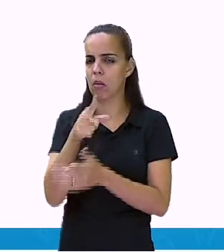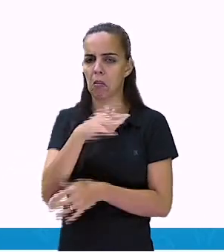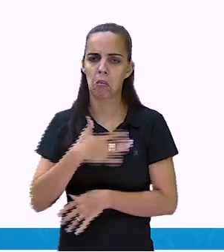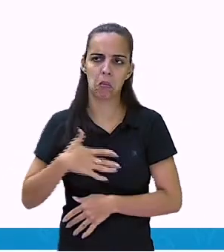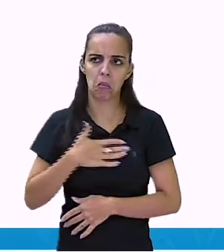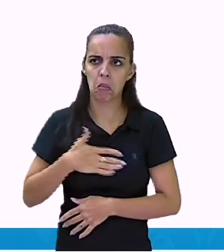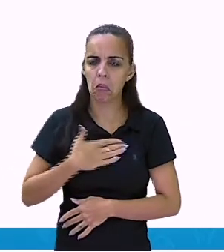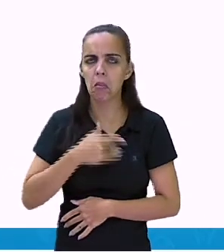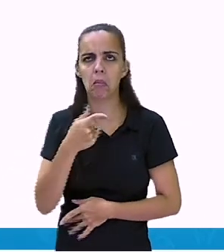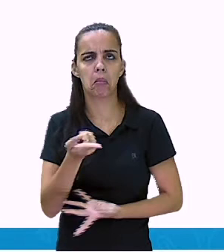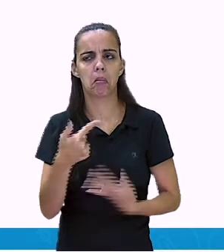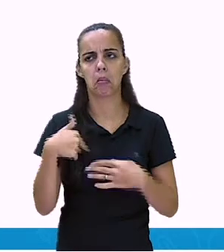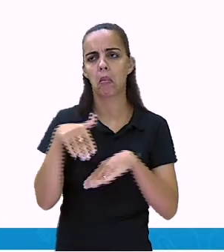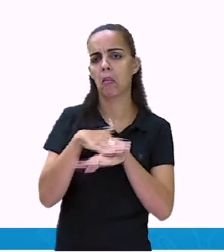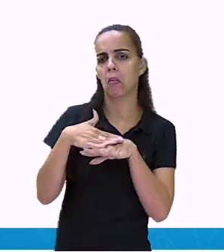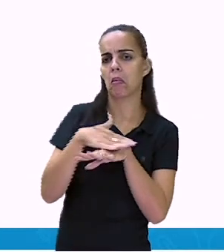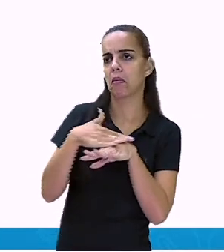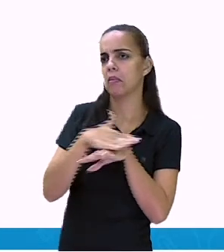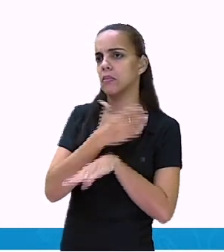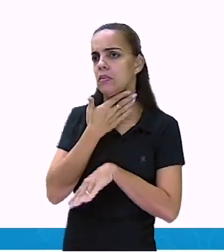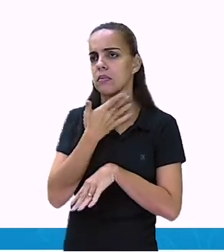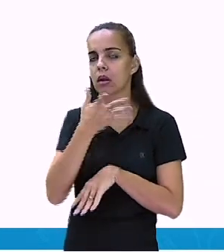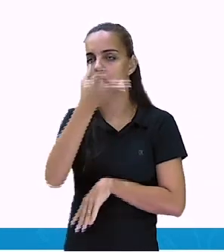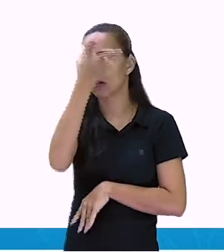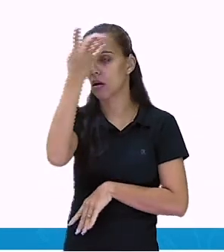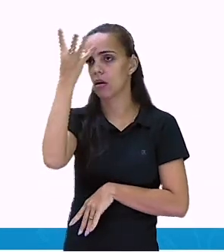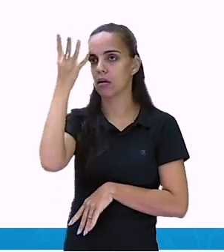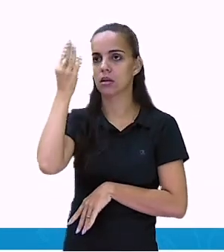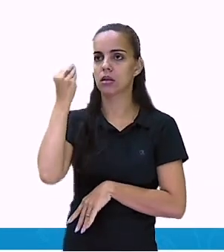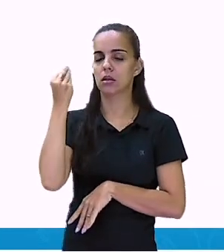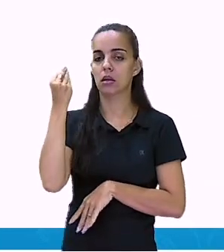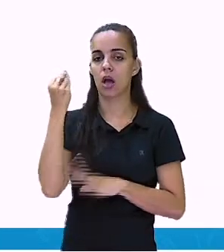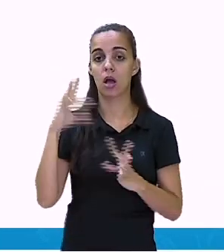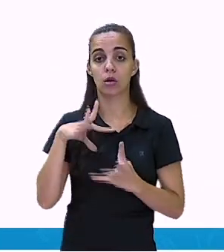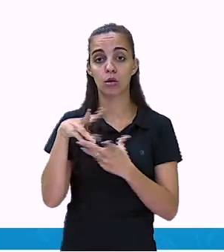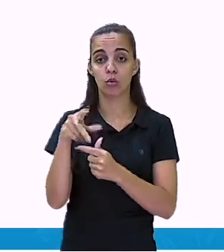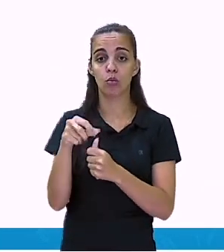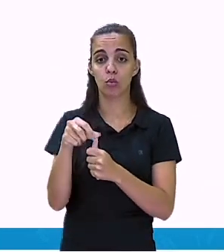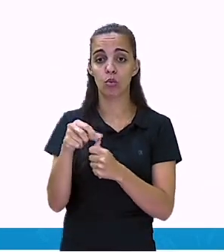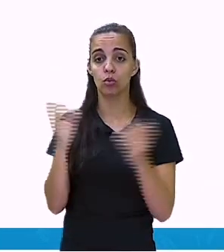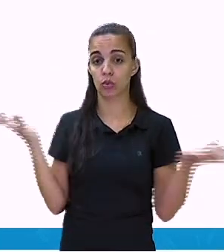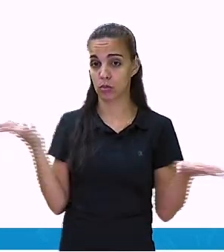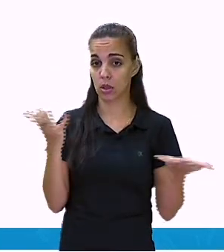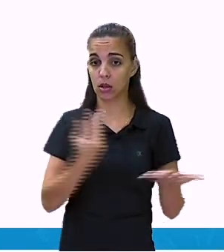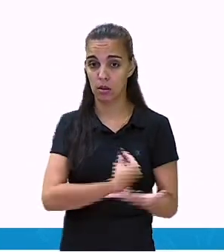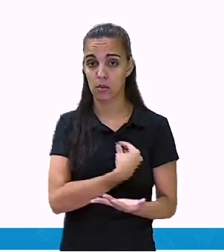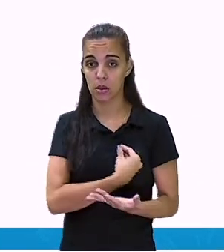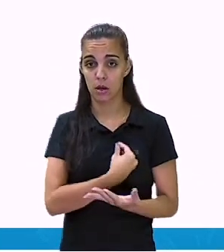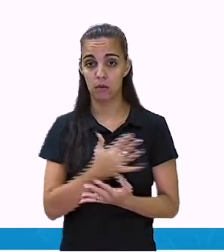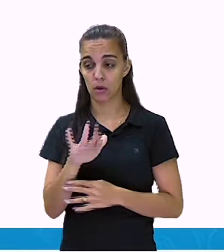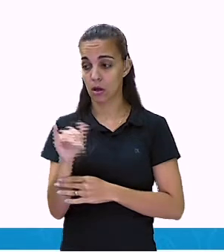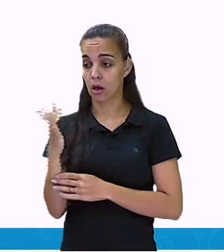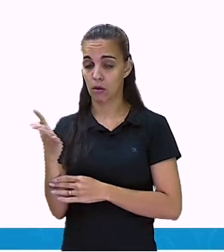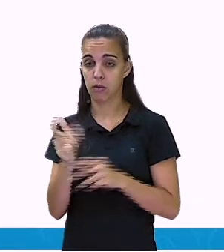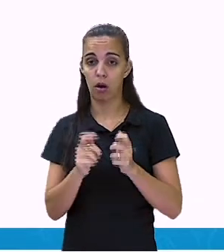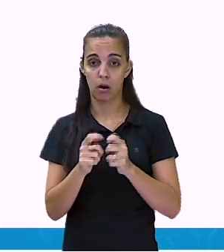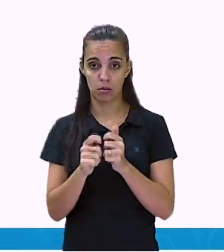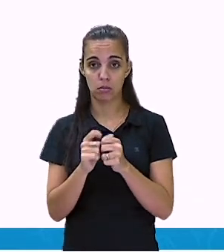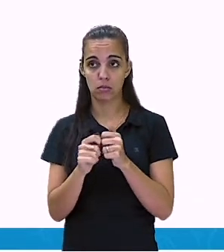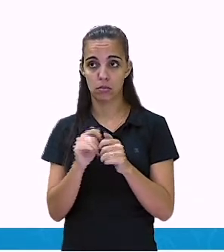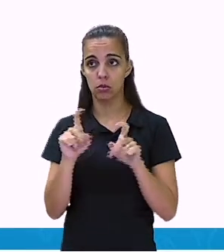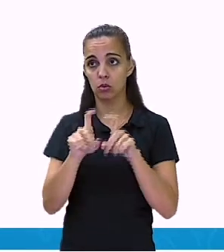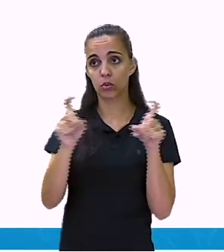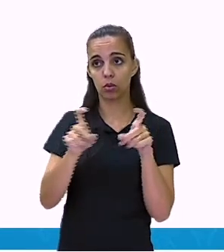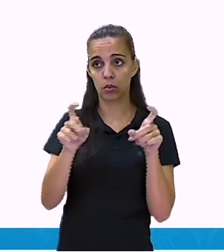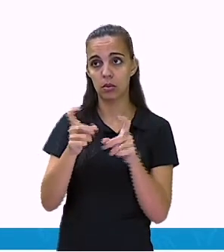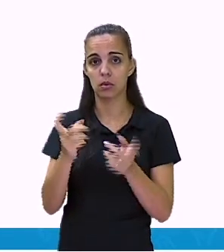ou conversando e esquecer que existe um mundo atrás disso tudo, tá, gente? Vamos com calma, com